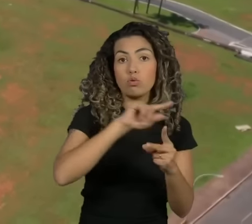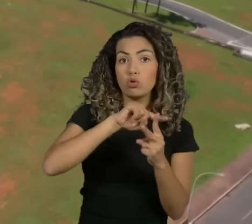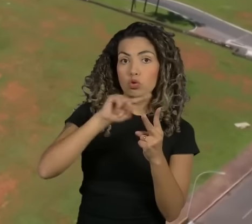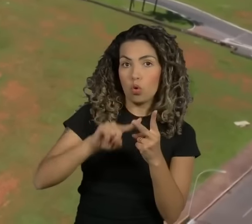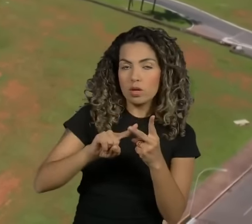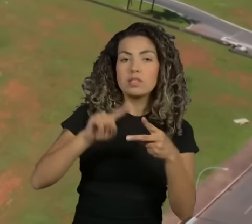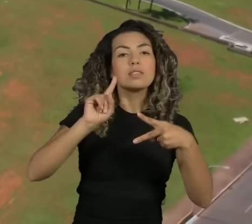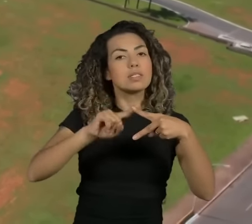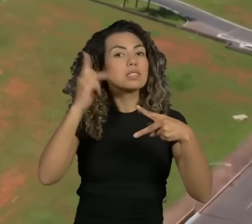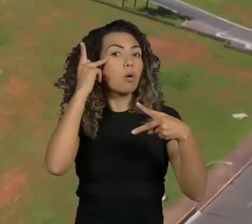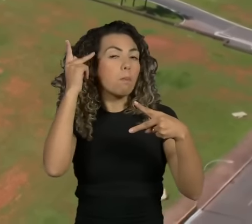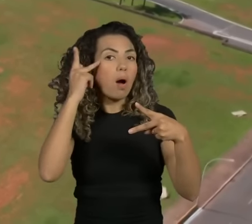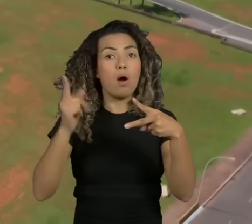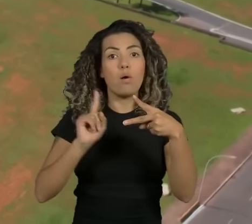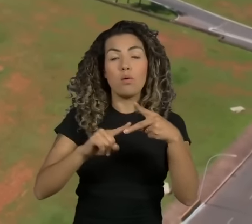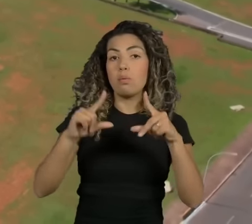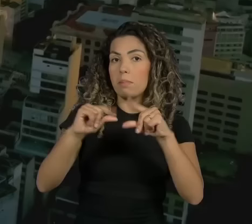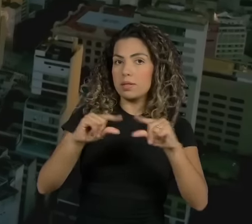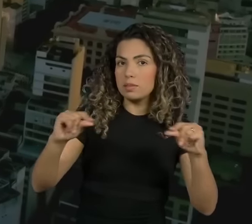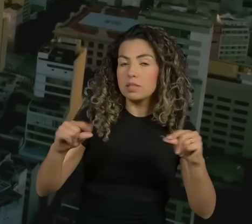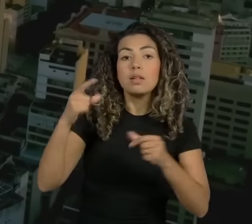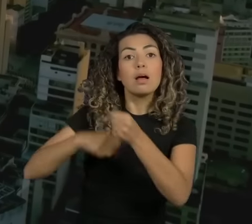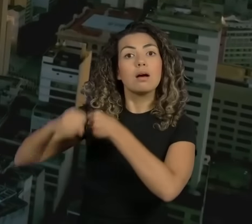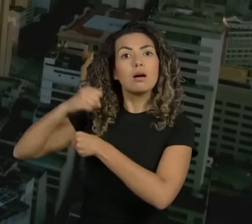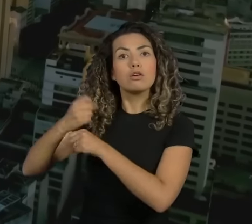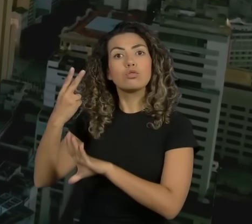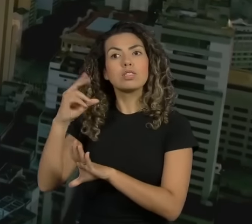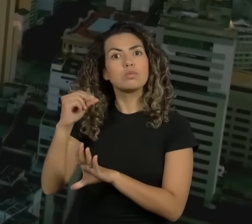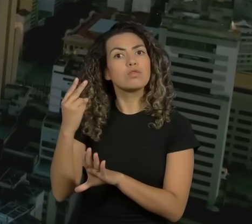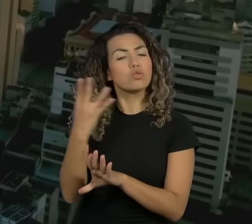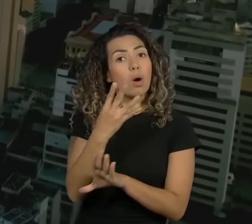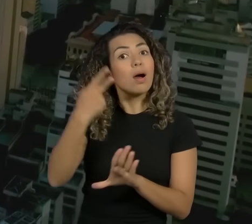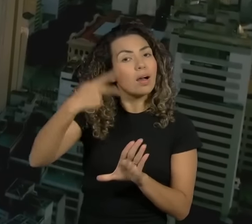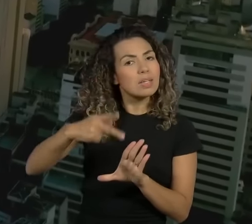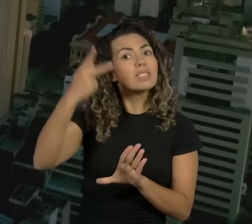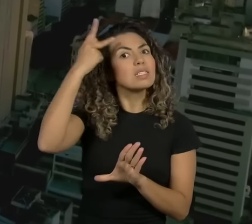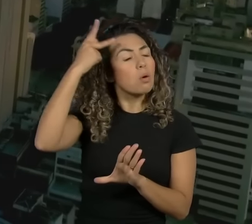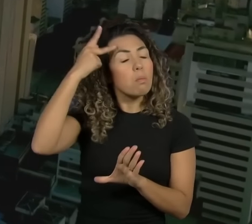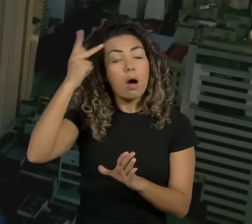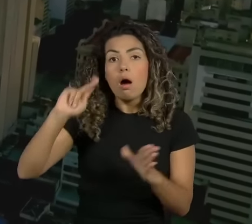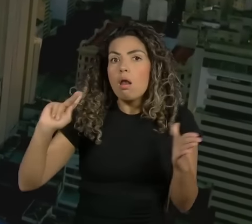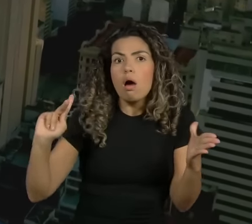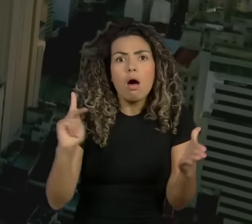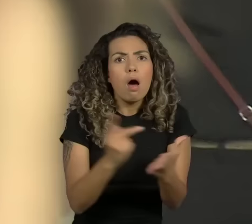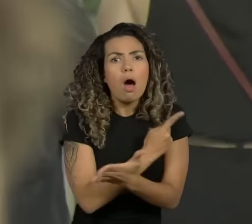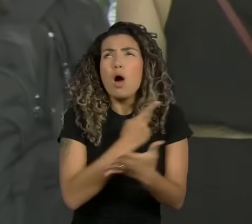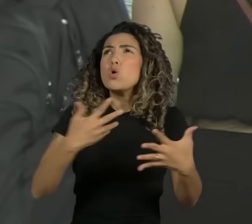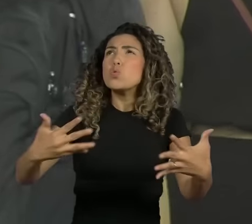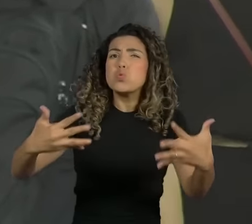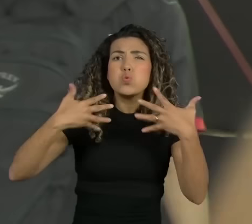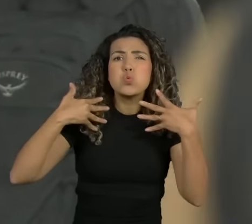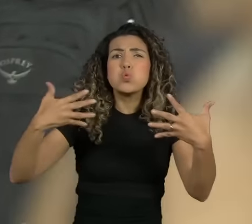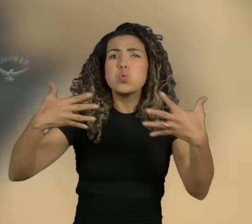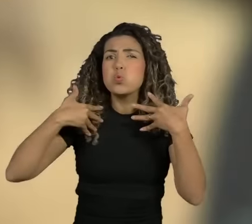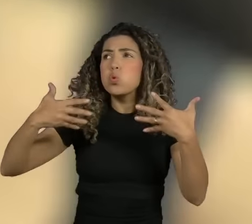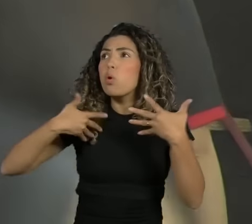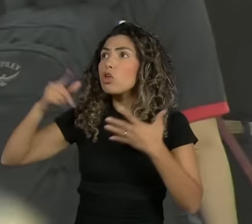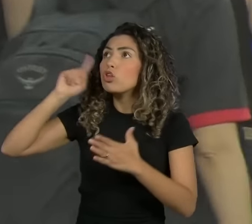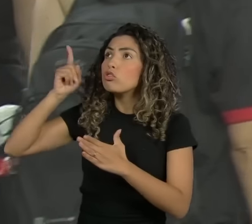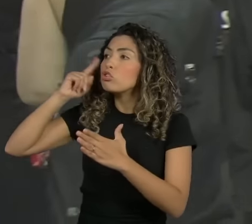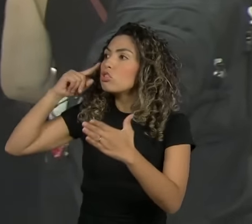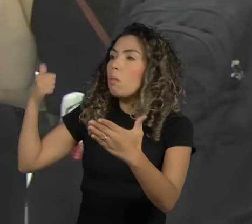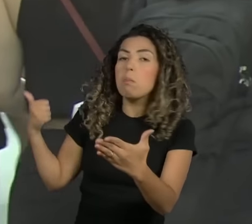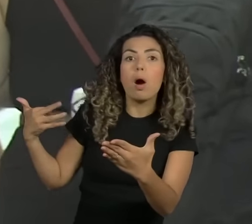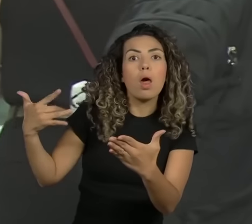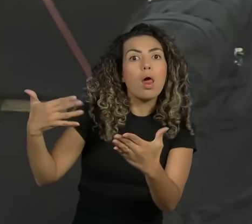de Brasília. Em 2024, a capital paulista registrou o maior número de dias com temperaturas iguais